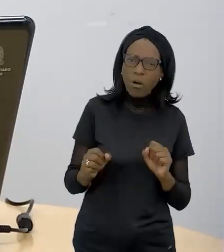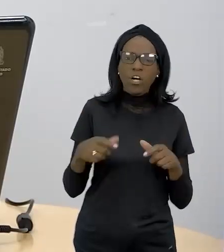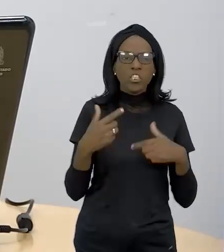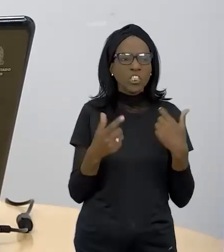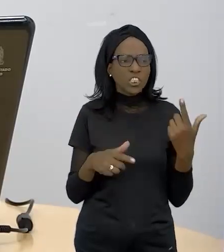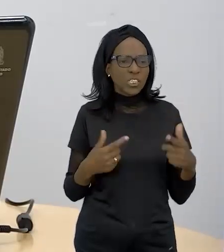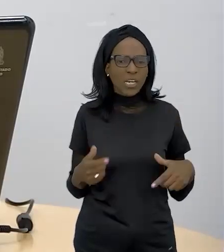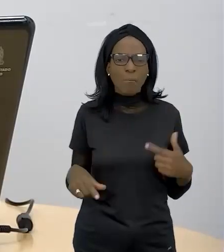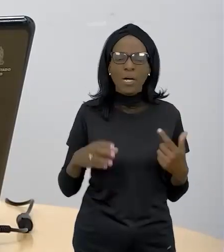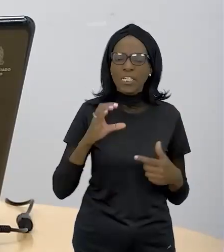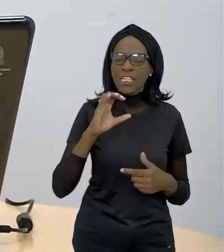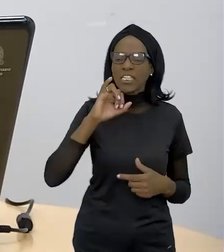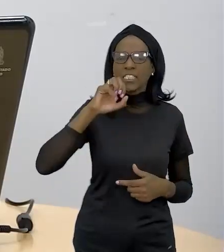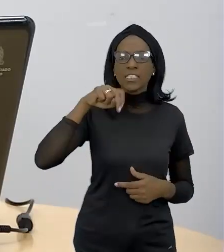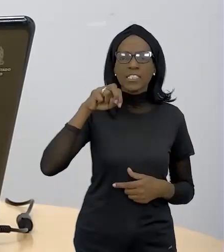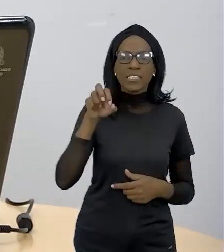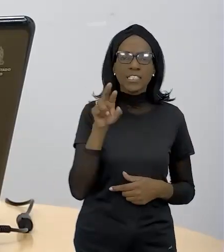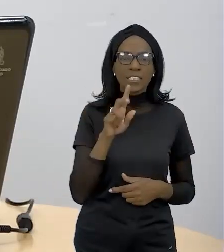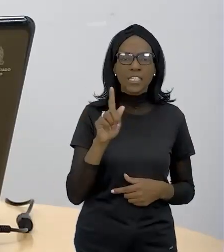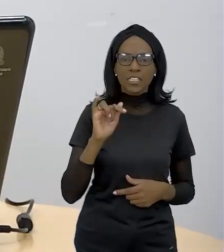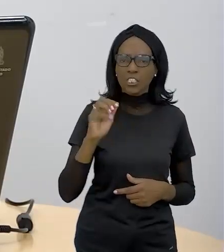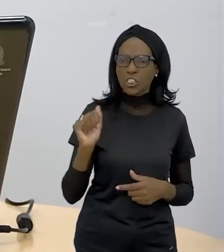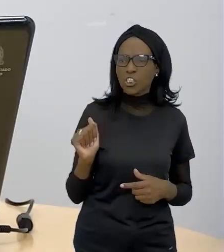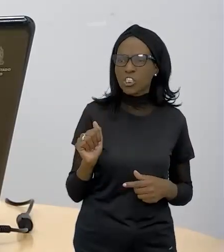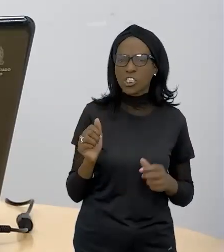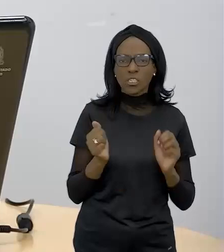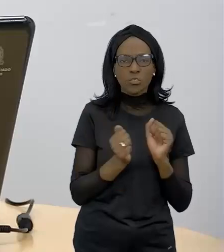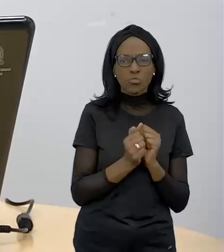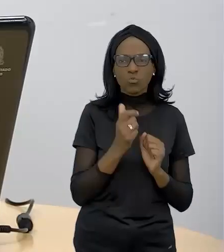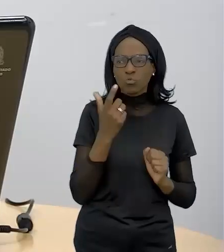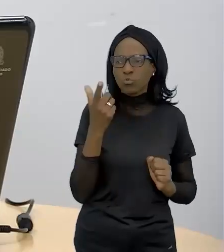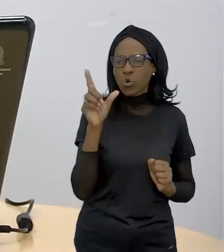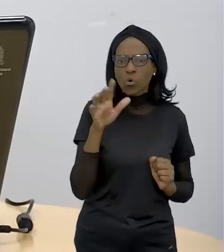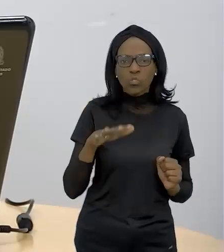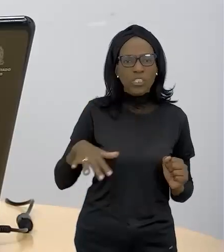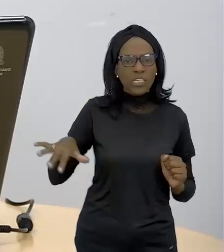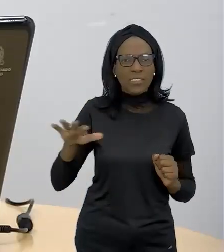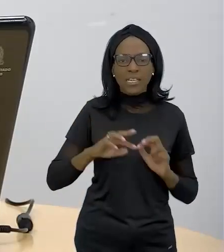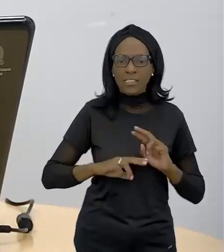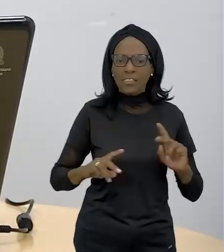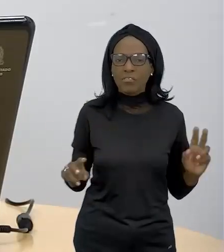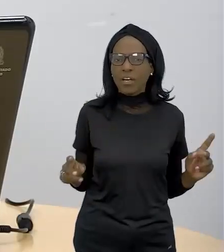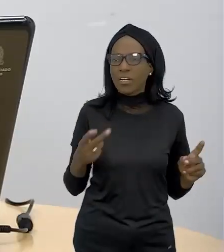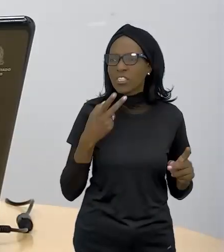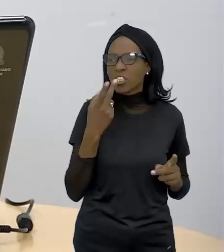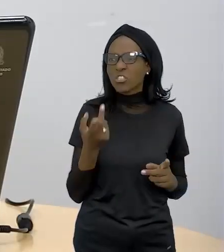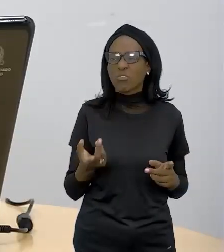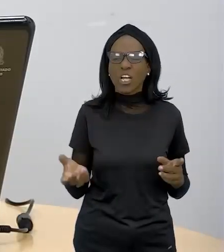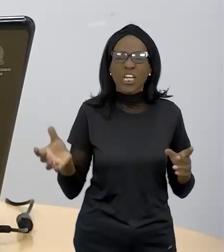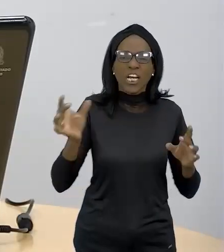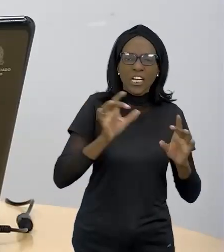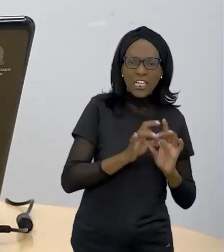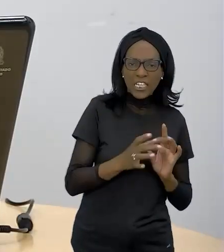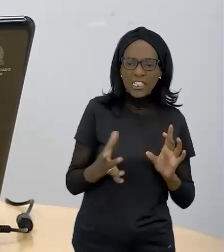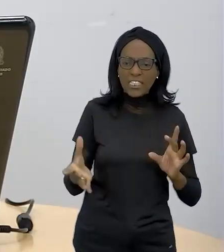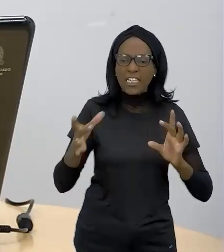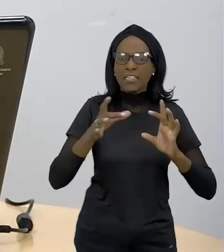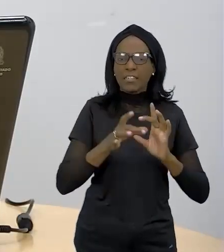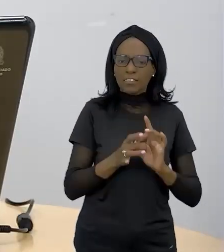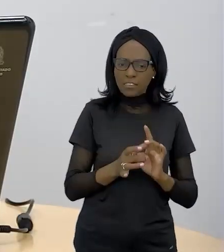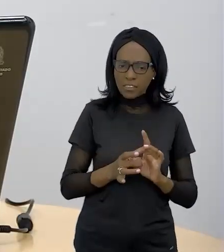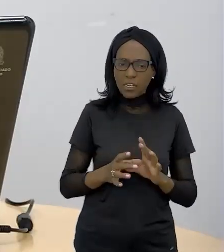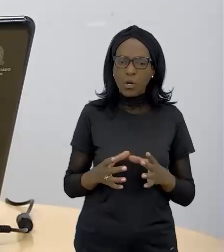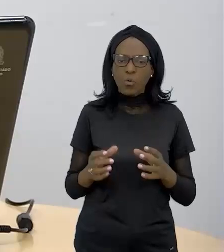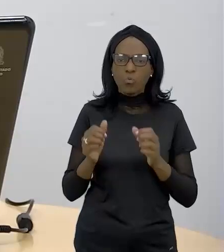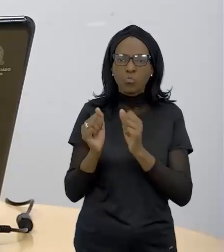em sinergia com todas as outras áreas, caindo no que a gente está chamando de integração, né? Integração